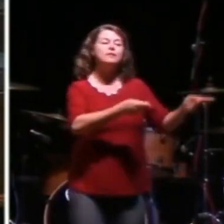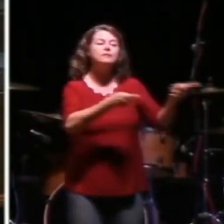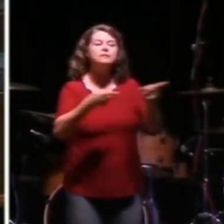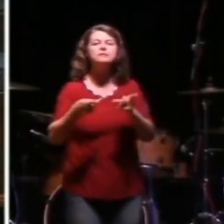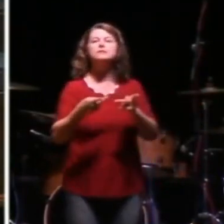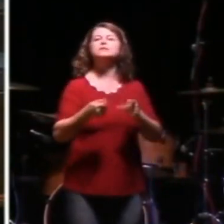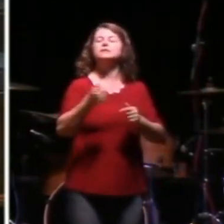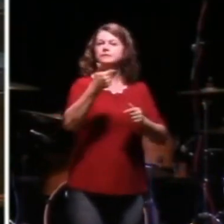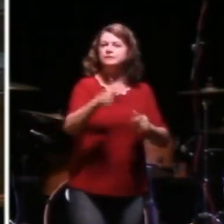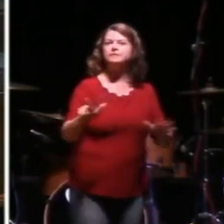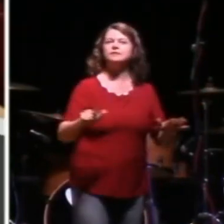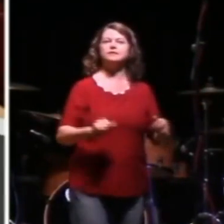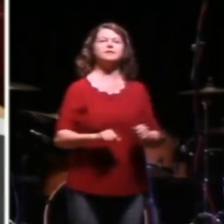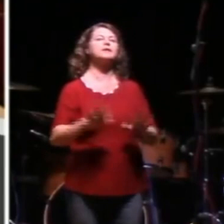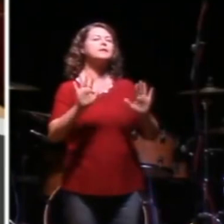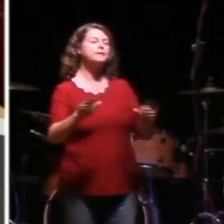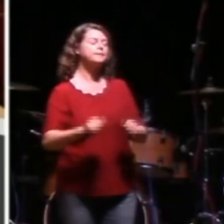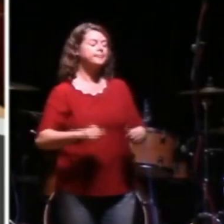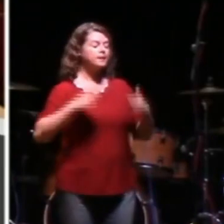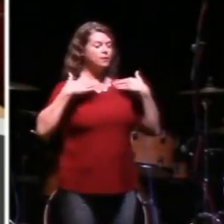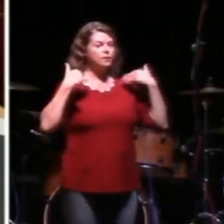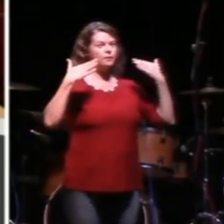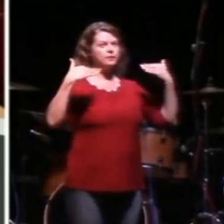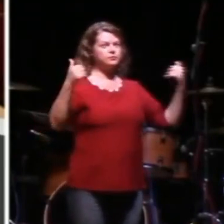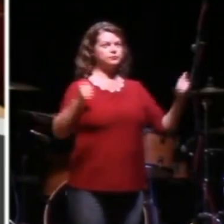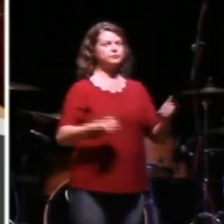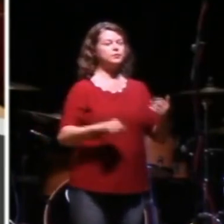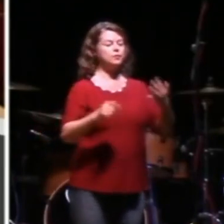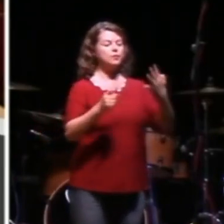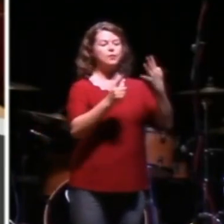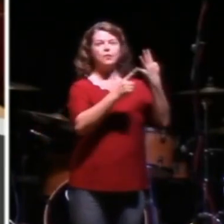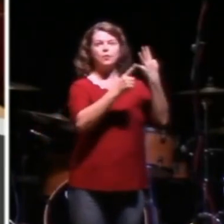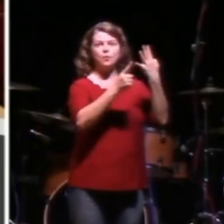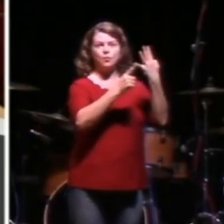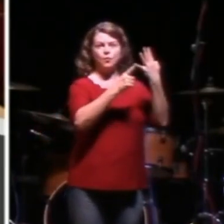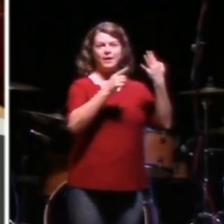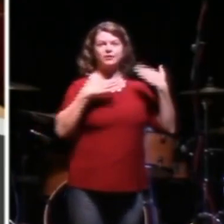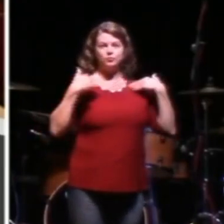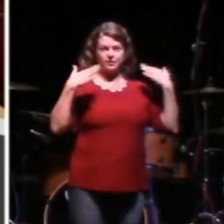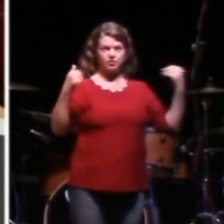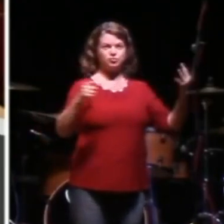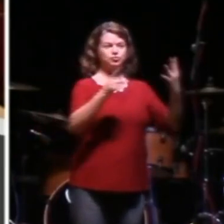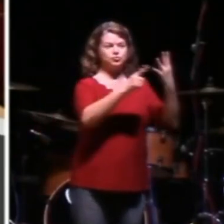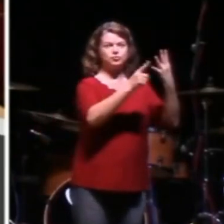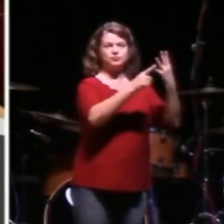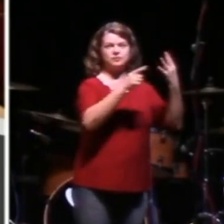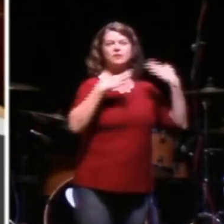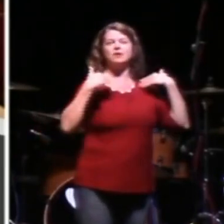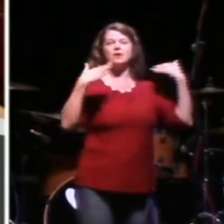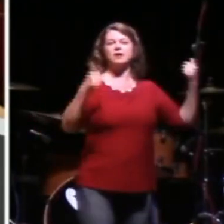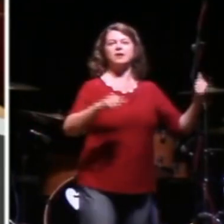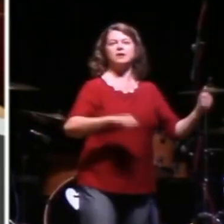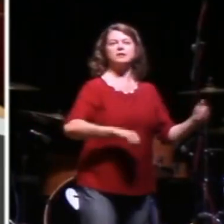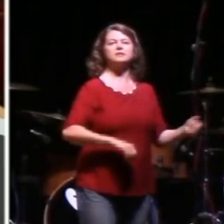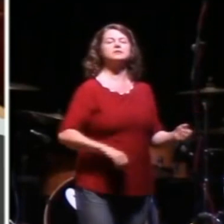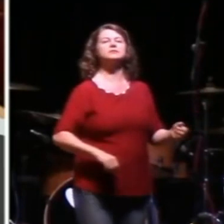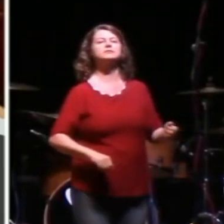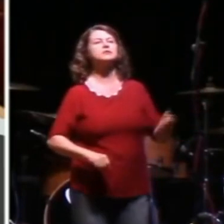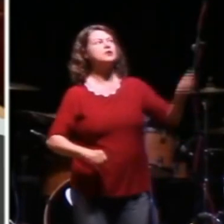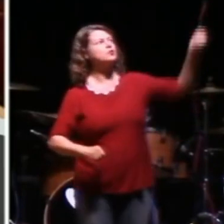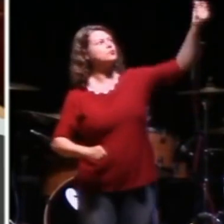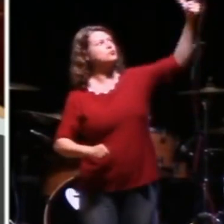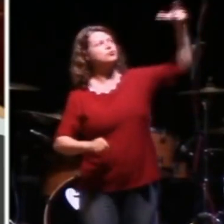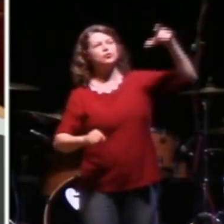da ira quando o anjo derramou quando o quarto anjo estamos no quarto anjo derramou a sua taça no sol